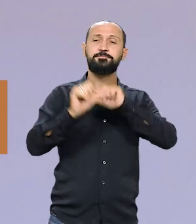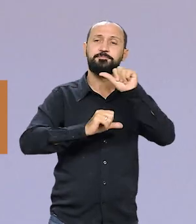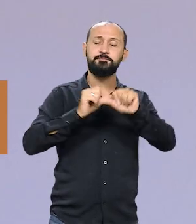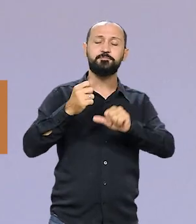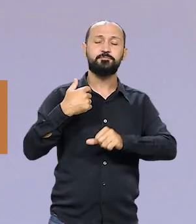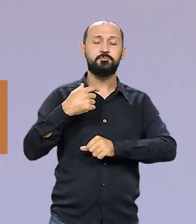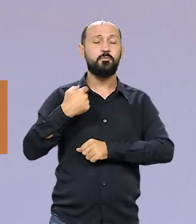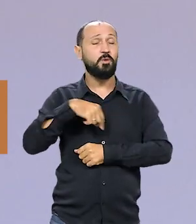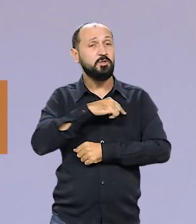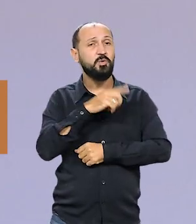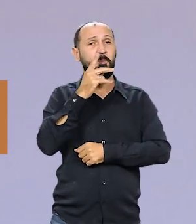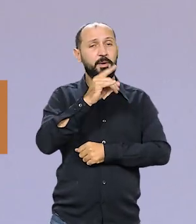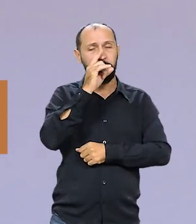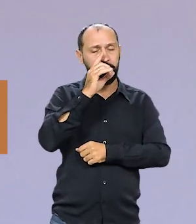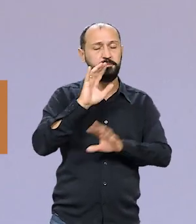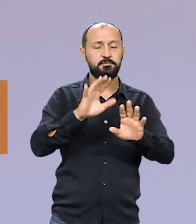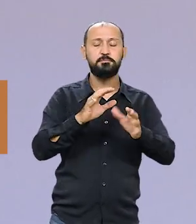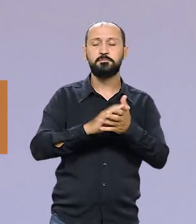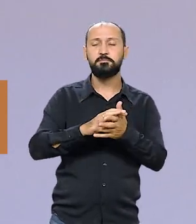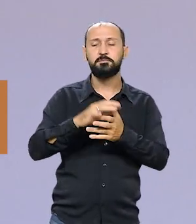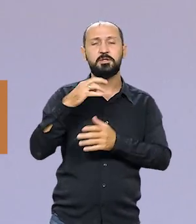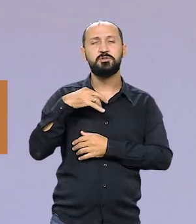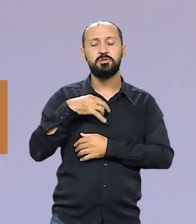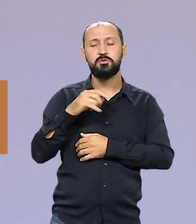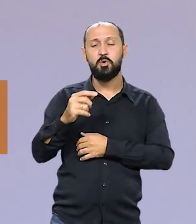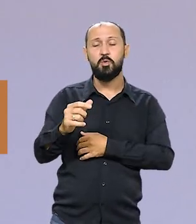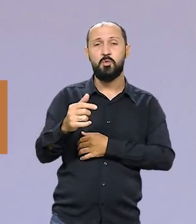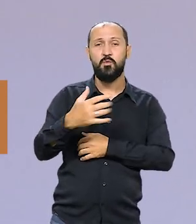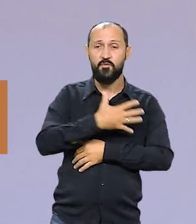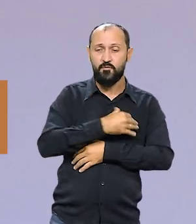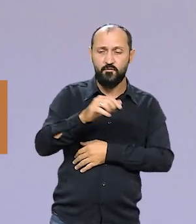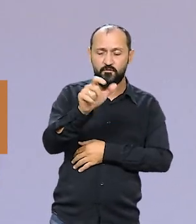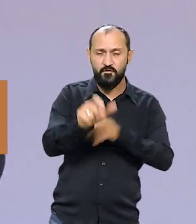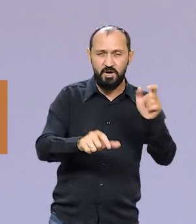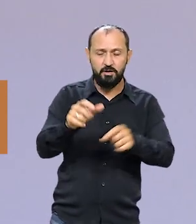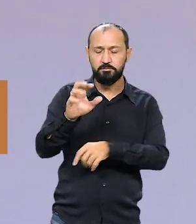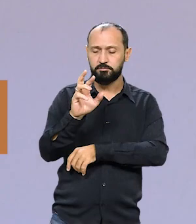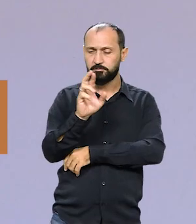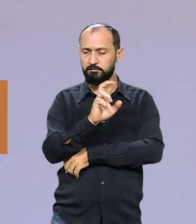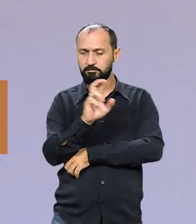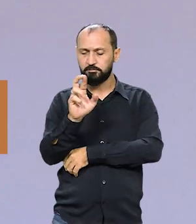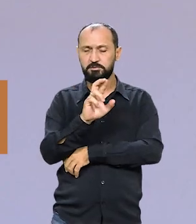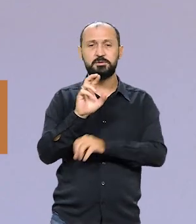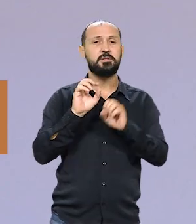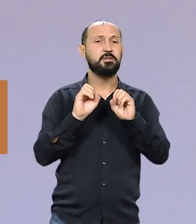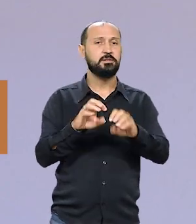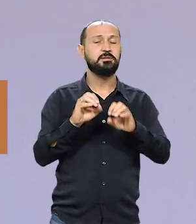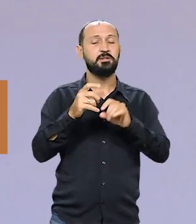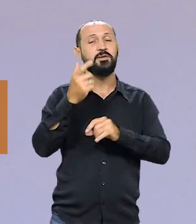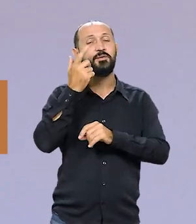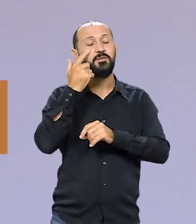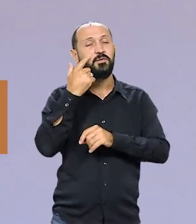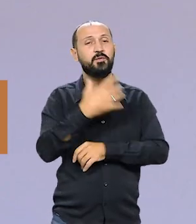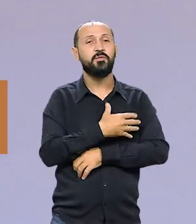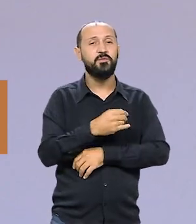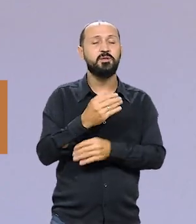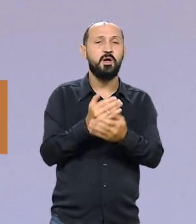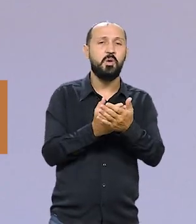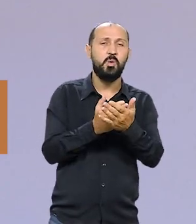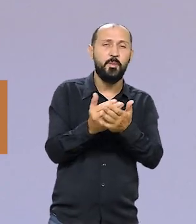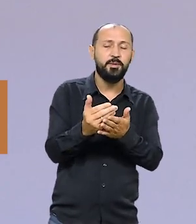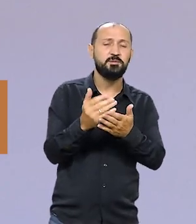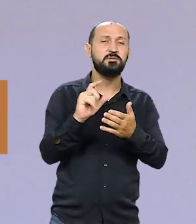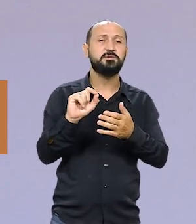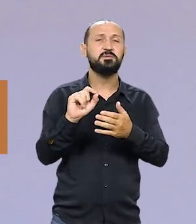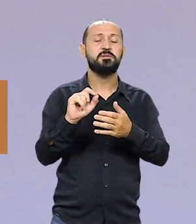precisa se modificar como pai. E segundo, observar o filho. É observando o filho que você educa. Quando você olha que teu filho, por exemplo,